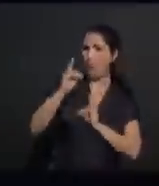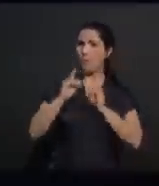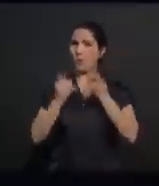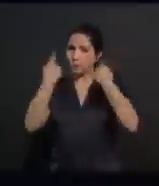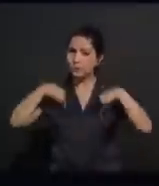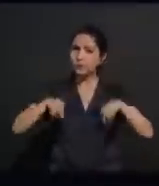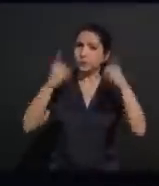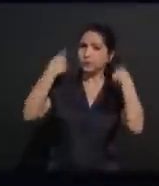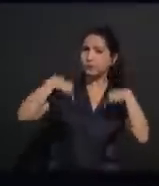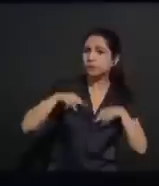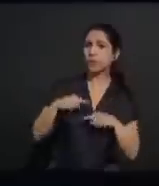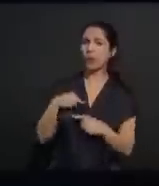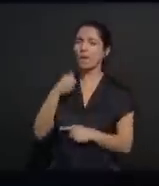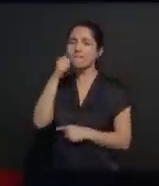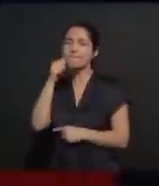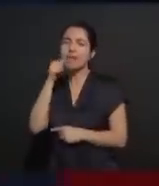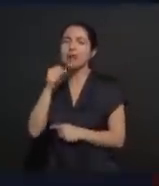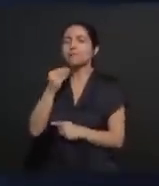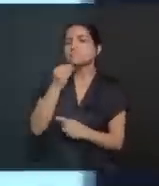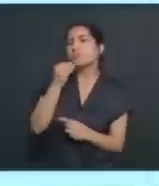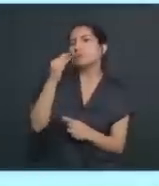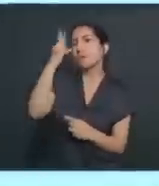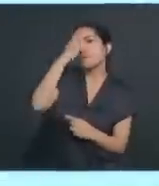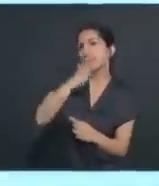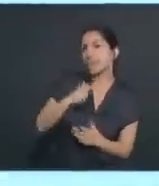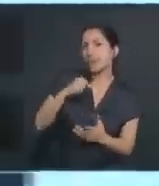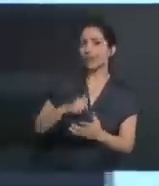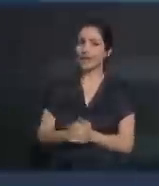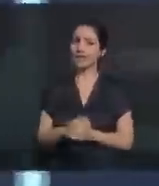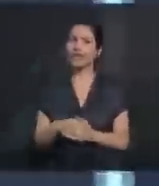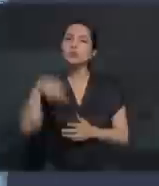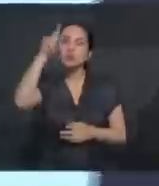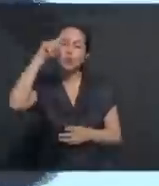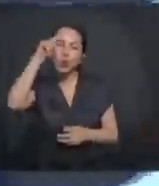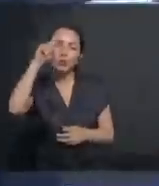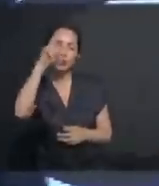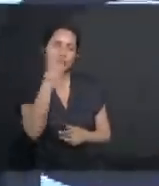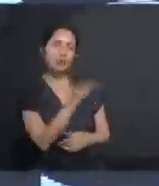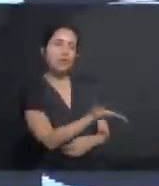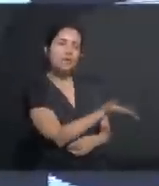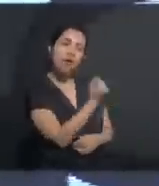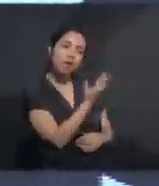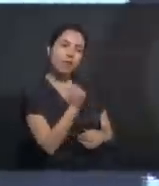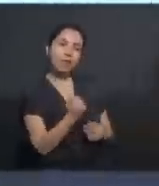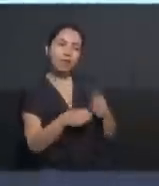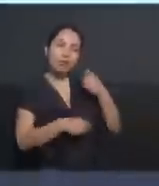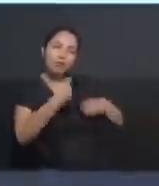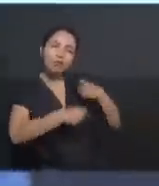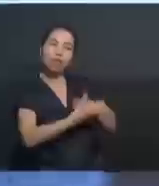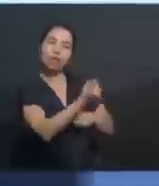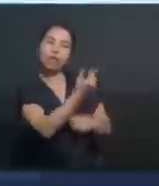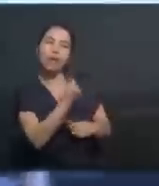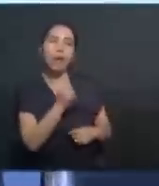gata. E enchendo o menino. A Bíblia diz assim: todos os dias ela o importunava. Oi, vamos transar.